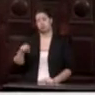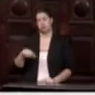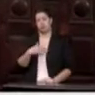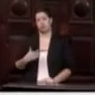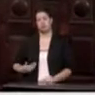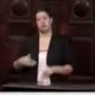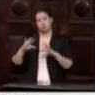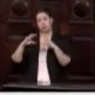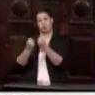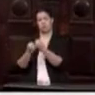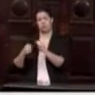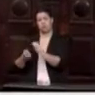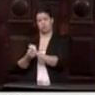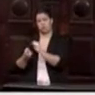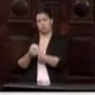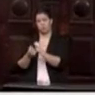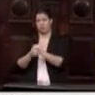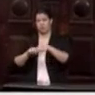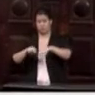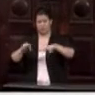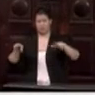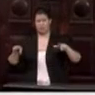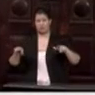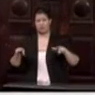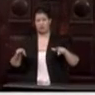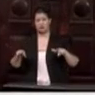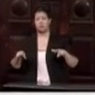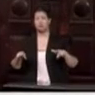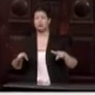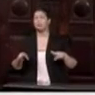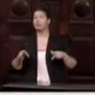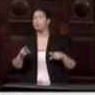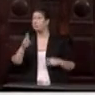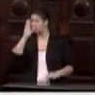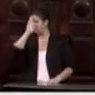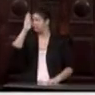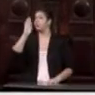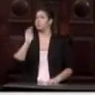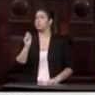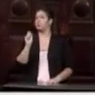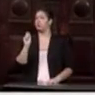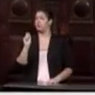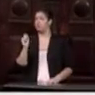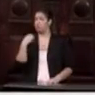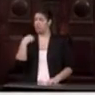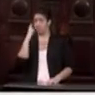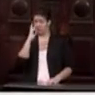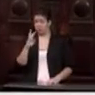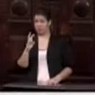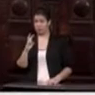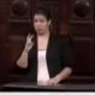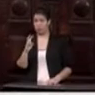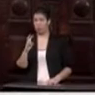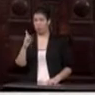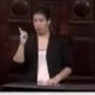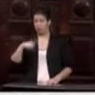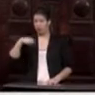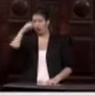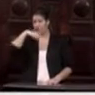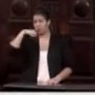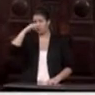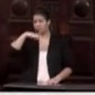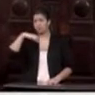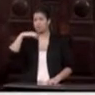equipe econômica em diversas áreas. O ponto principal, na minha visão, foi a